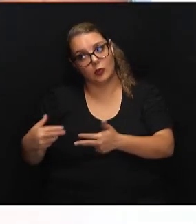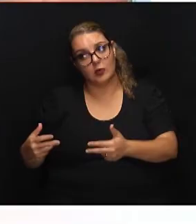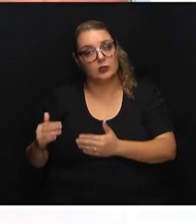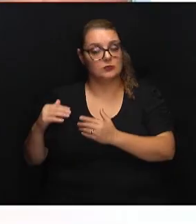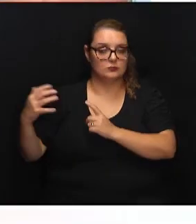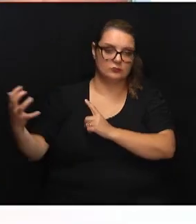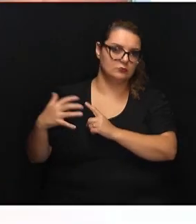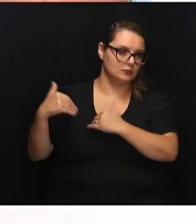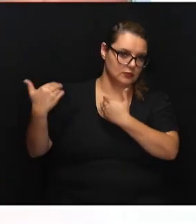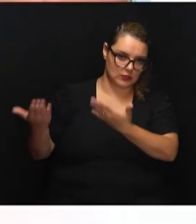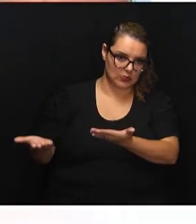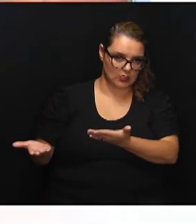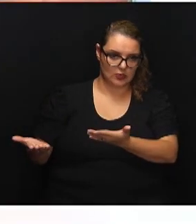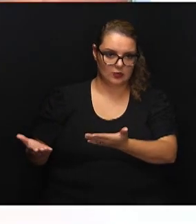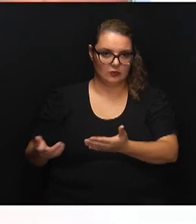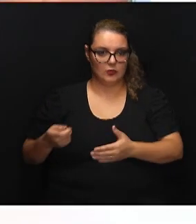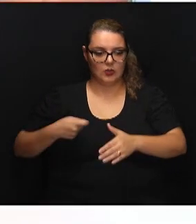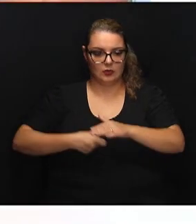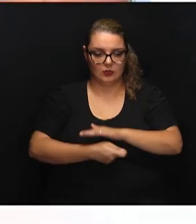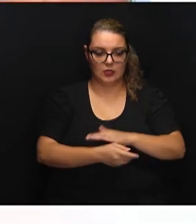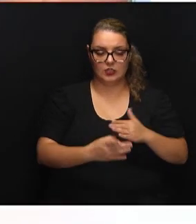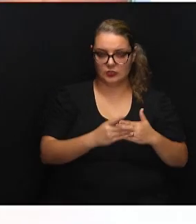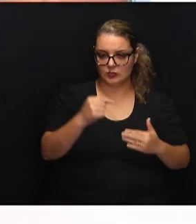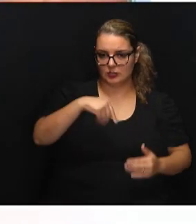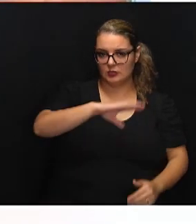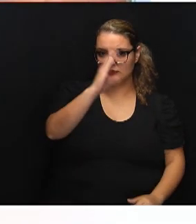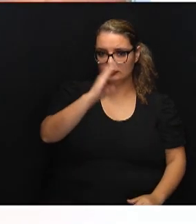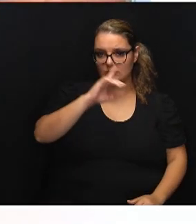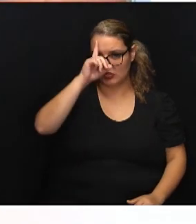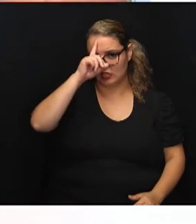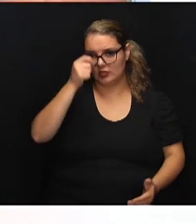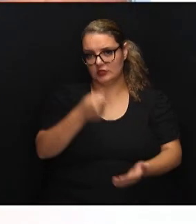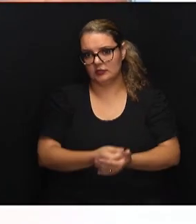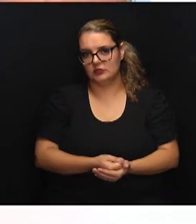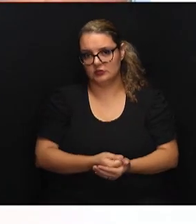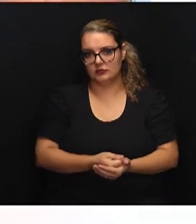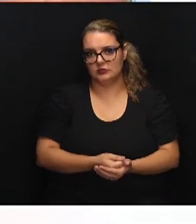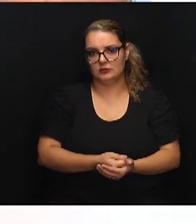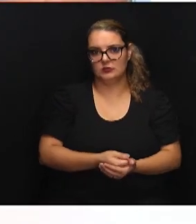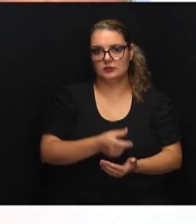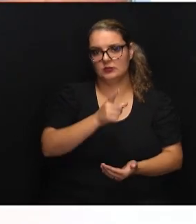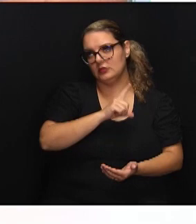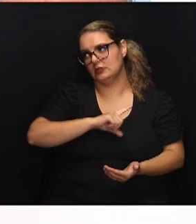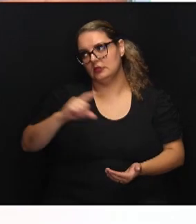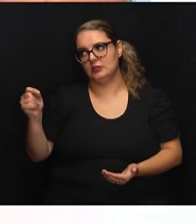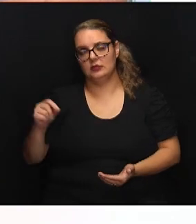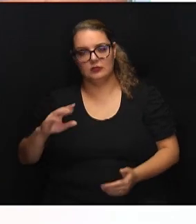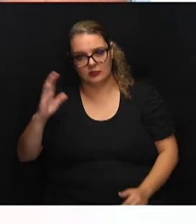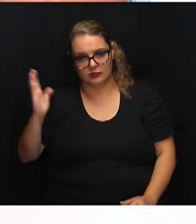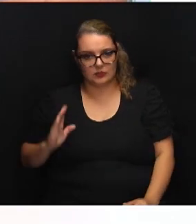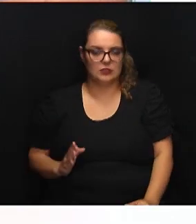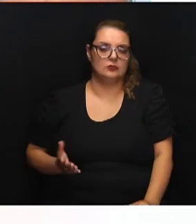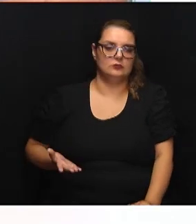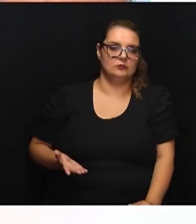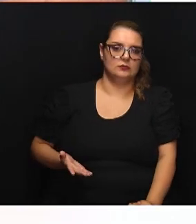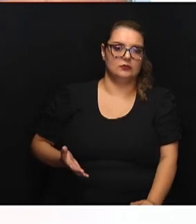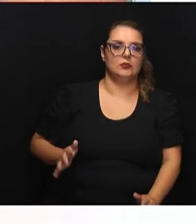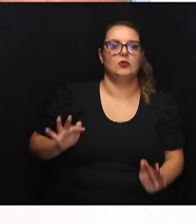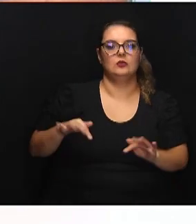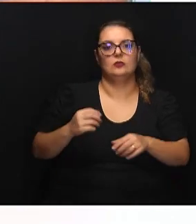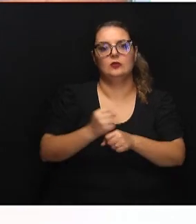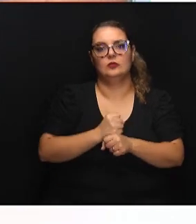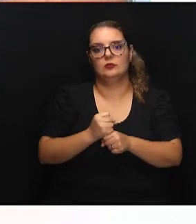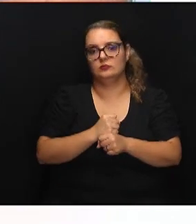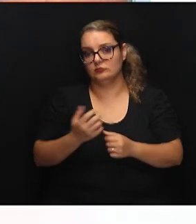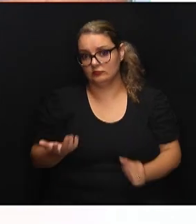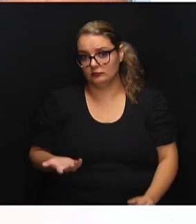tem investimento em dólar no Brasil decide sair do Brasil levando seus dólares? No final do ano, o